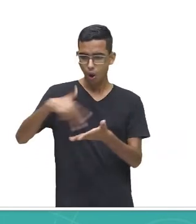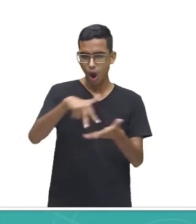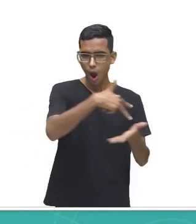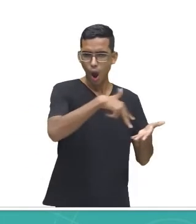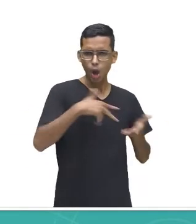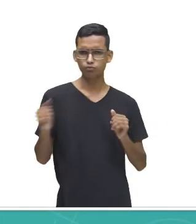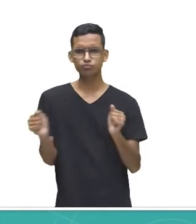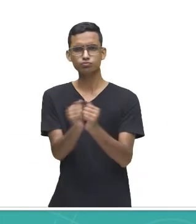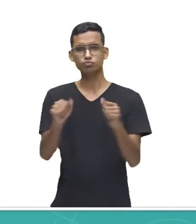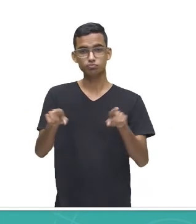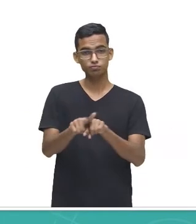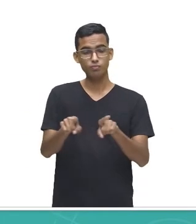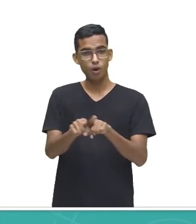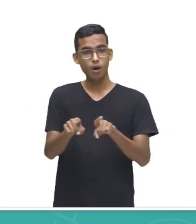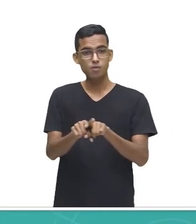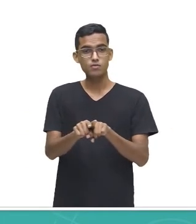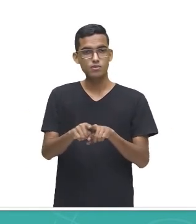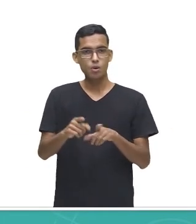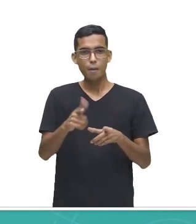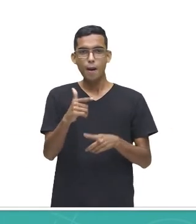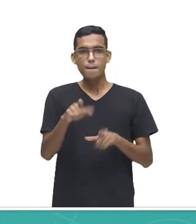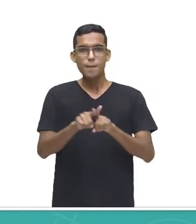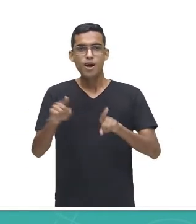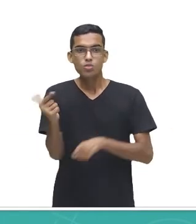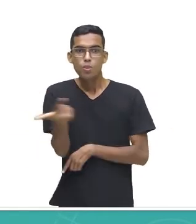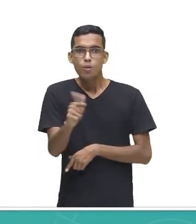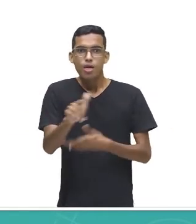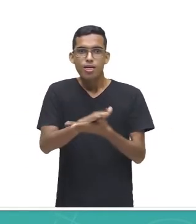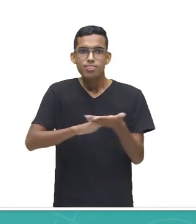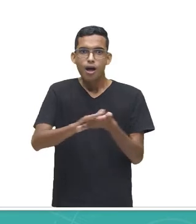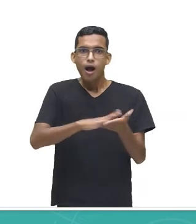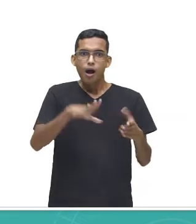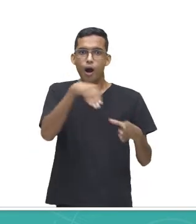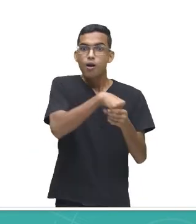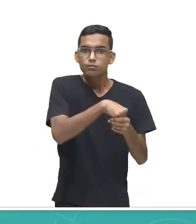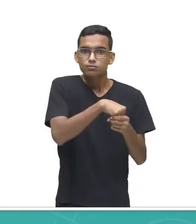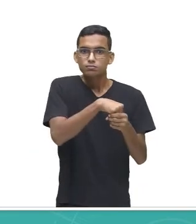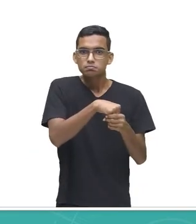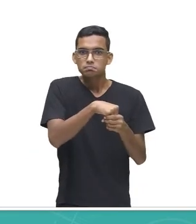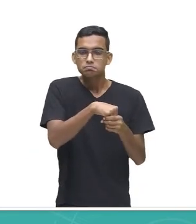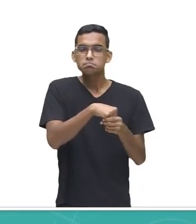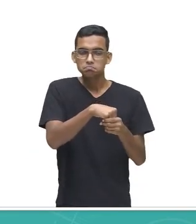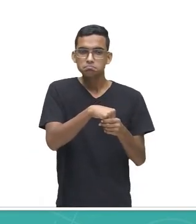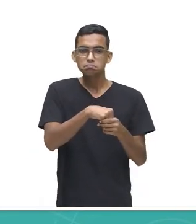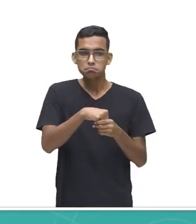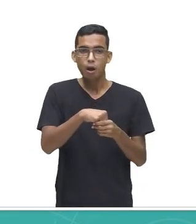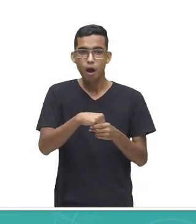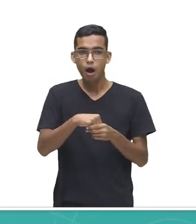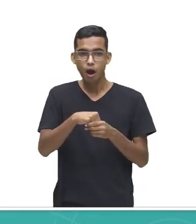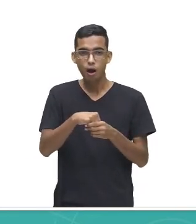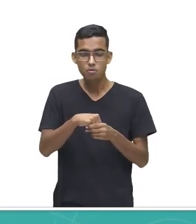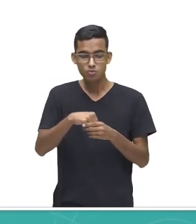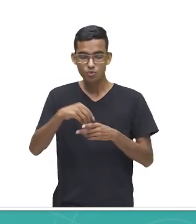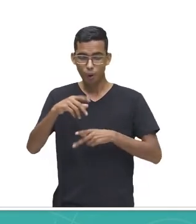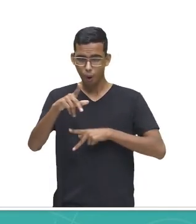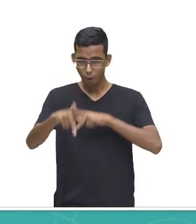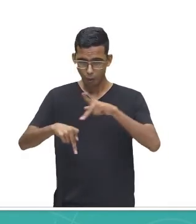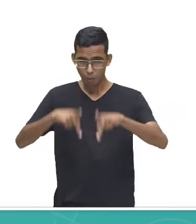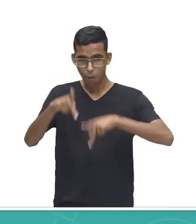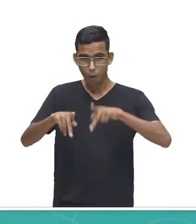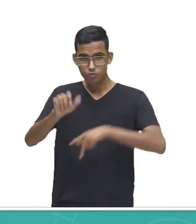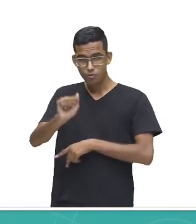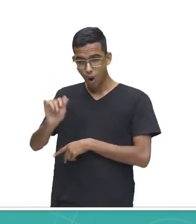Só que não há nada ali dentro. Eles acreditam, aí eles estão mostrando que não há nenhuma